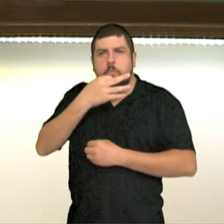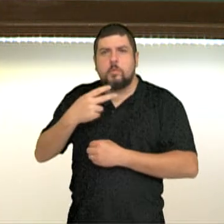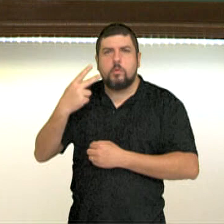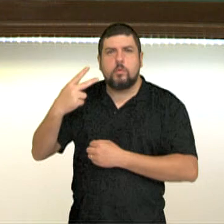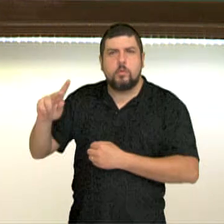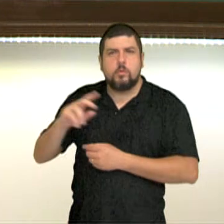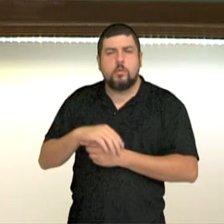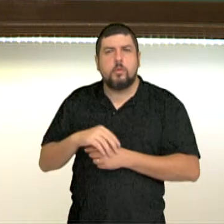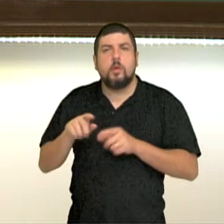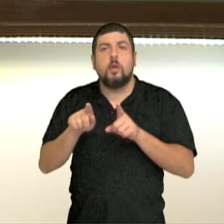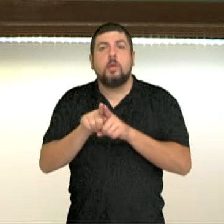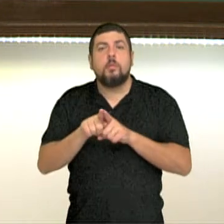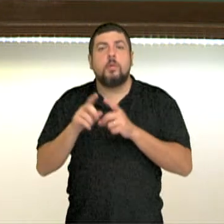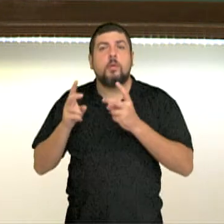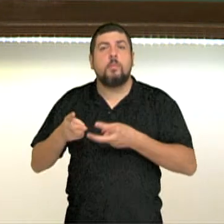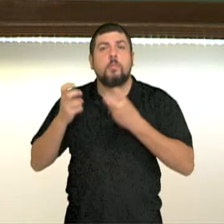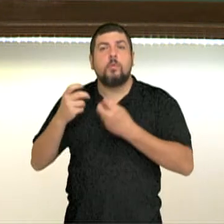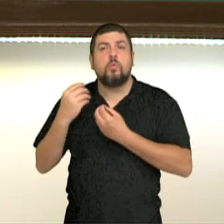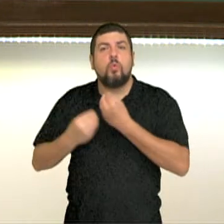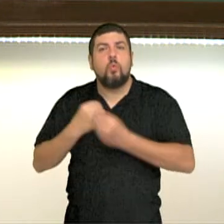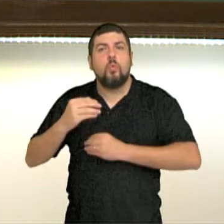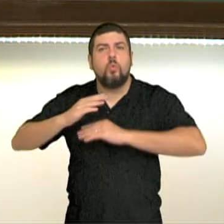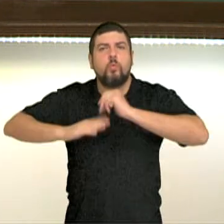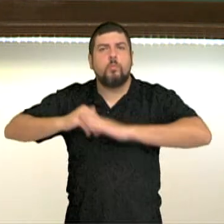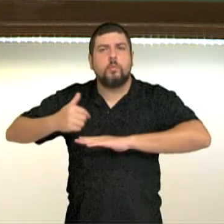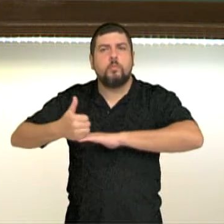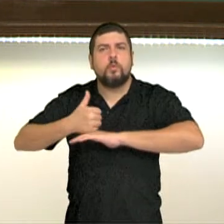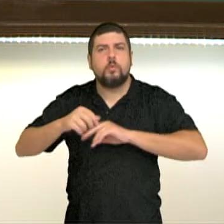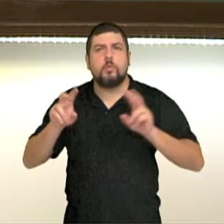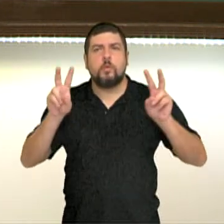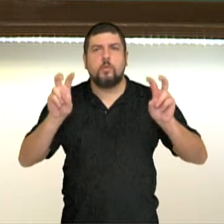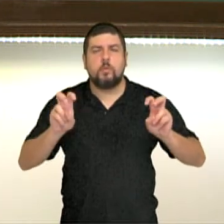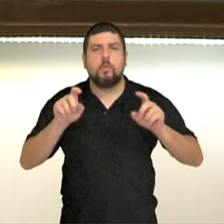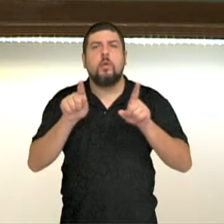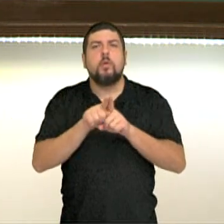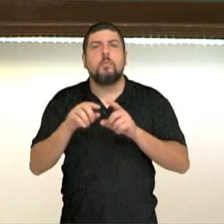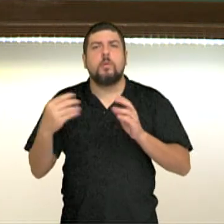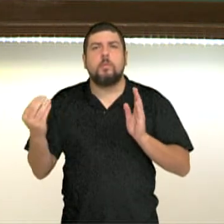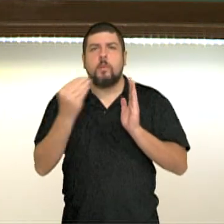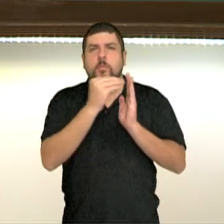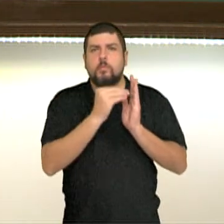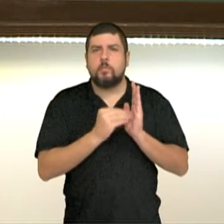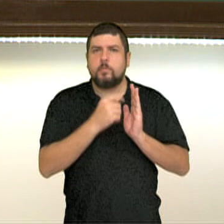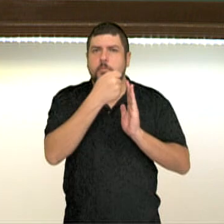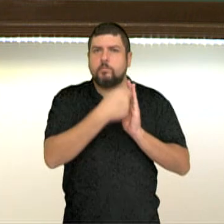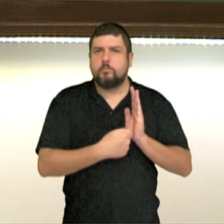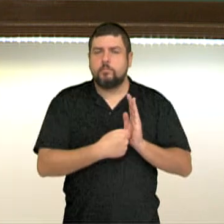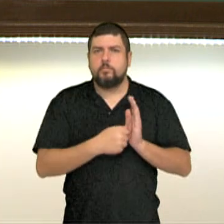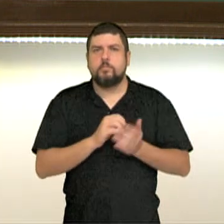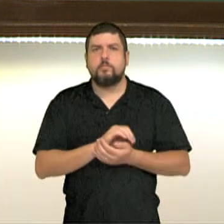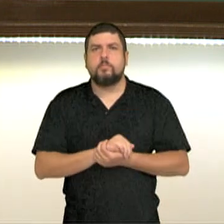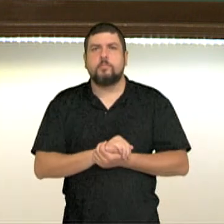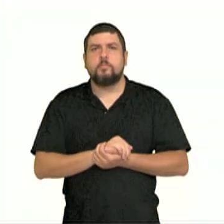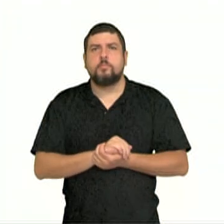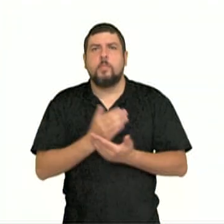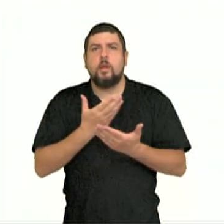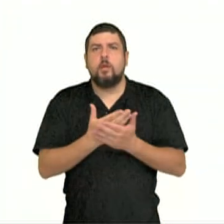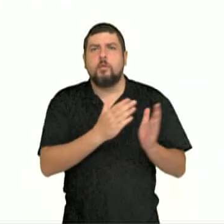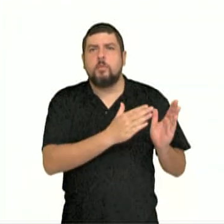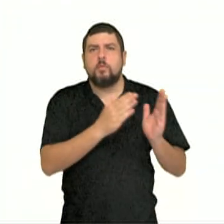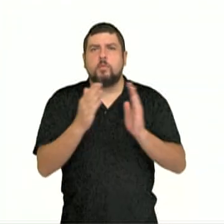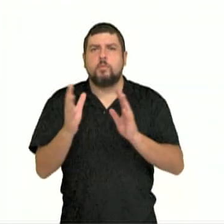ver alguém que entende de um determinado assunto, trazer isso para dentro do seu texto. Na aula de hoje, então,